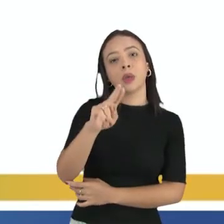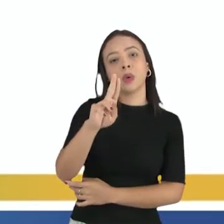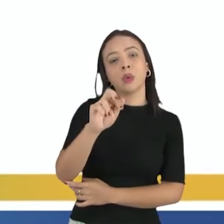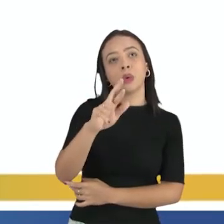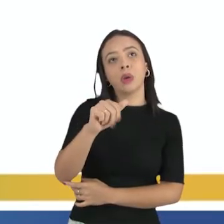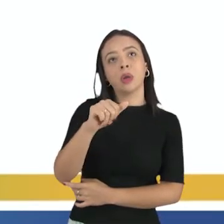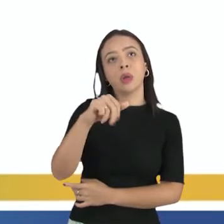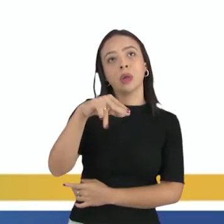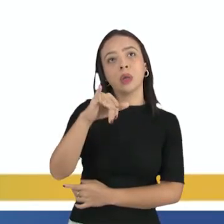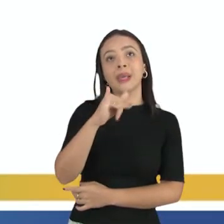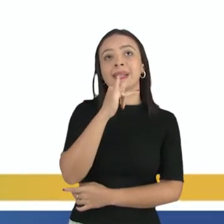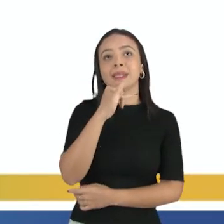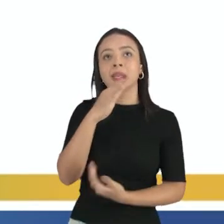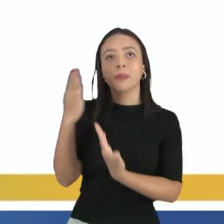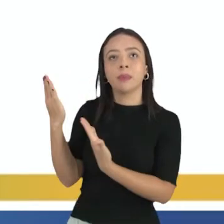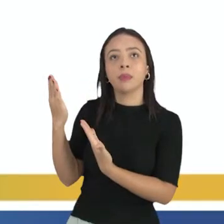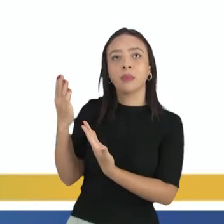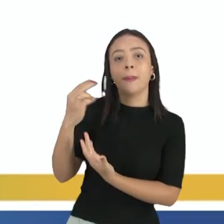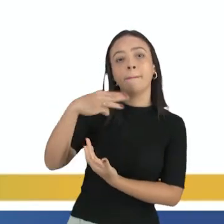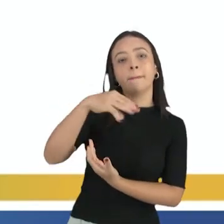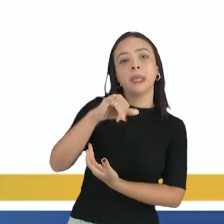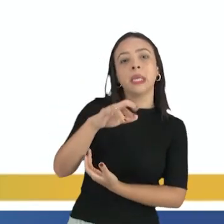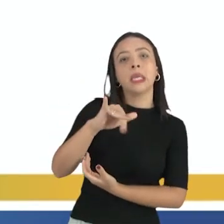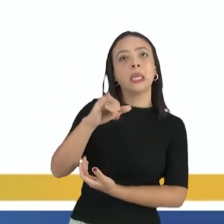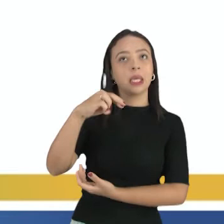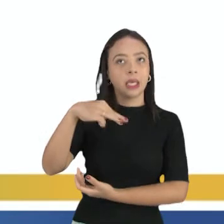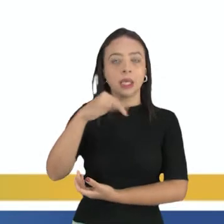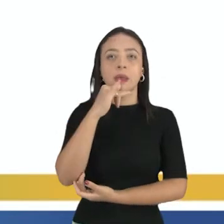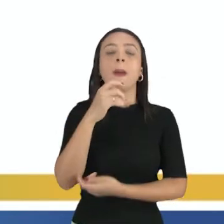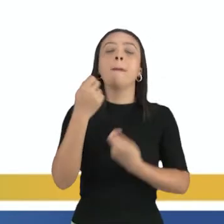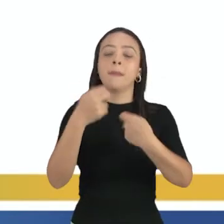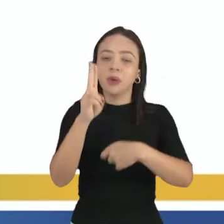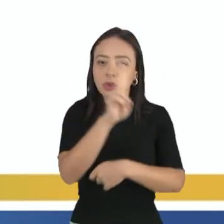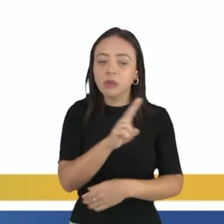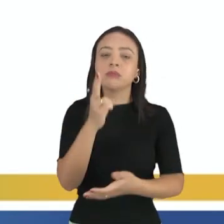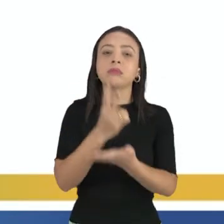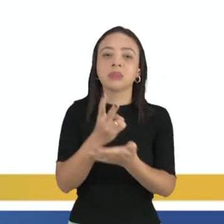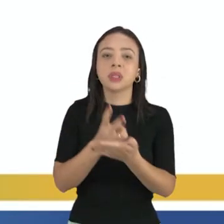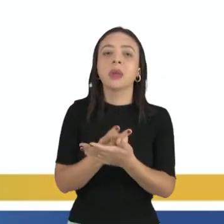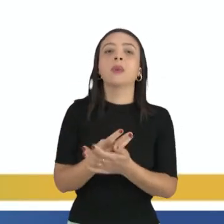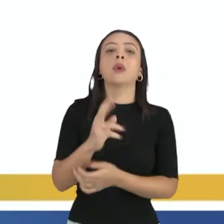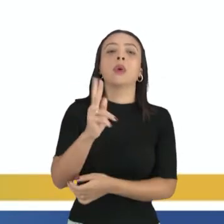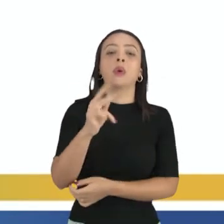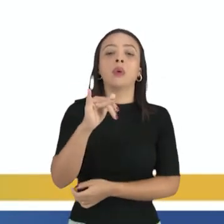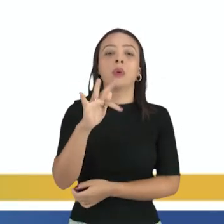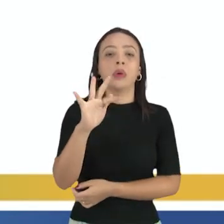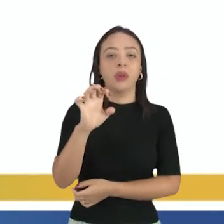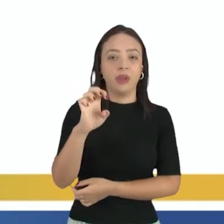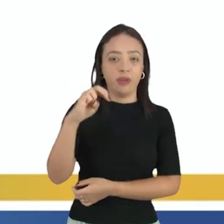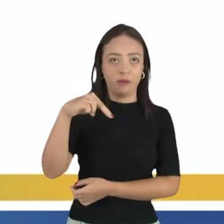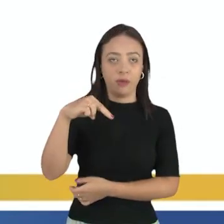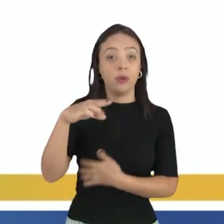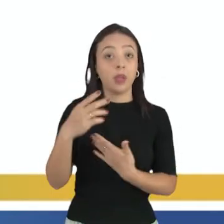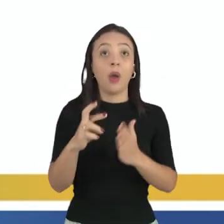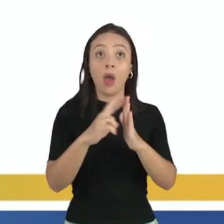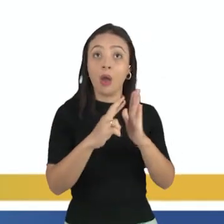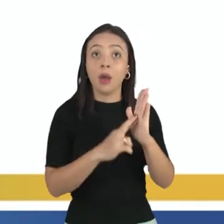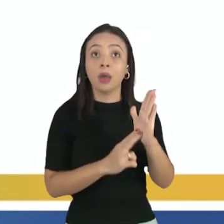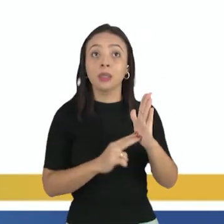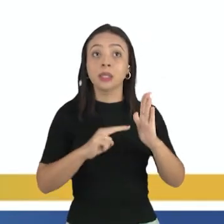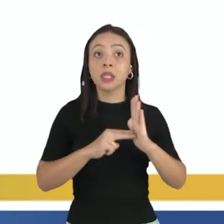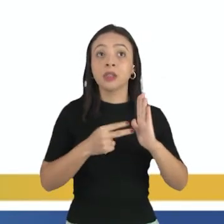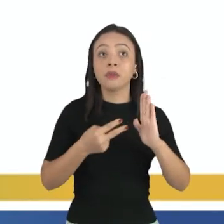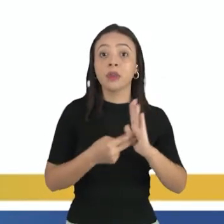e mirim, é obrigatória a utilização do hífen. Cabe ressaltar que essa regra diz respeito